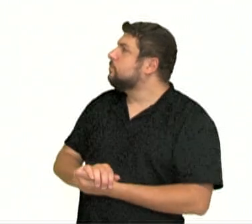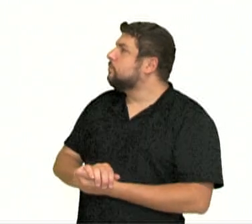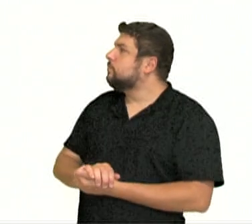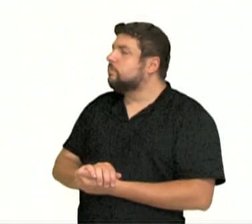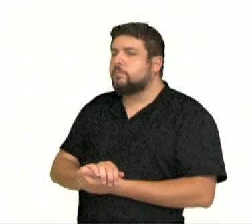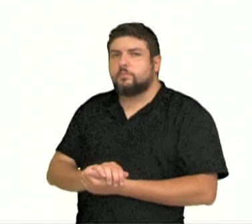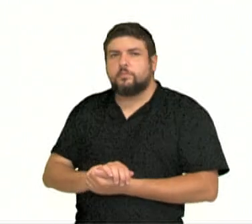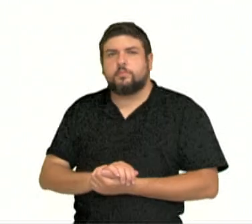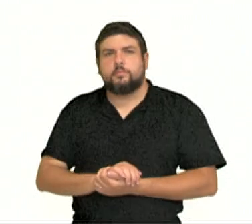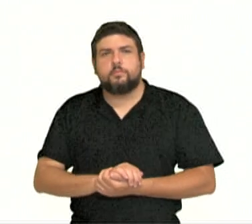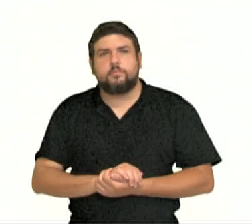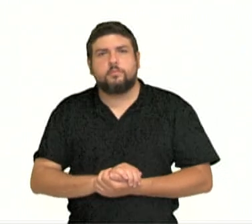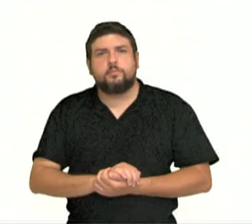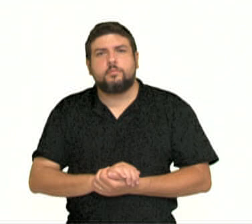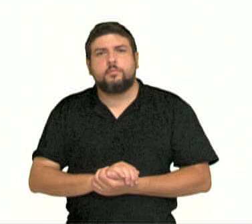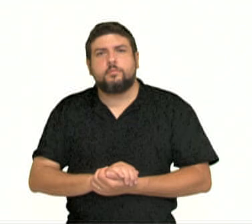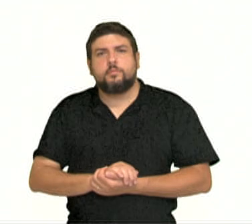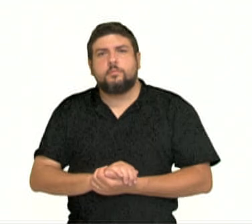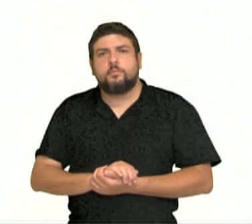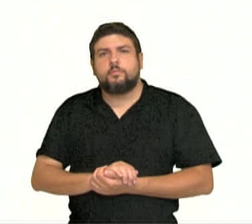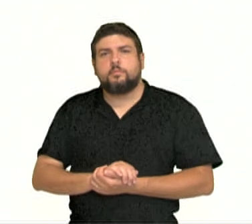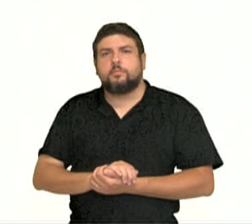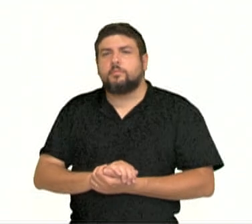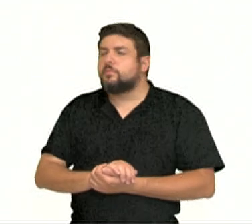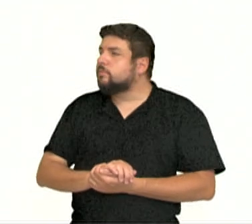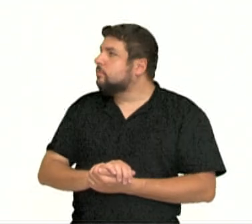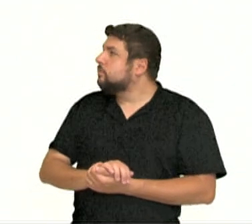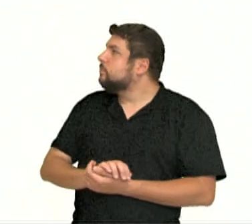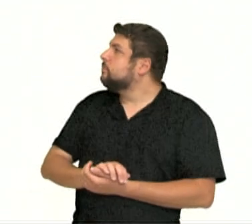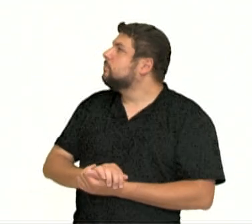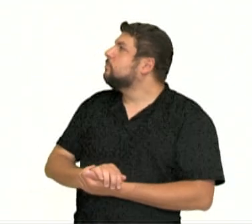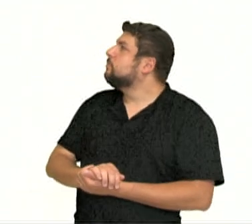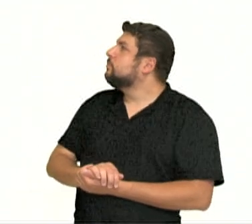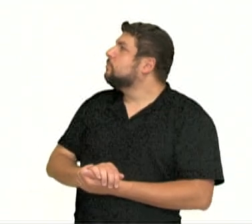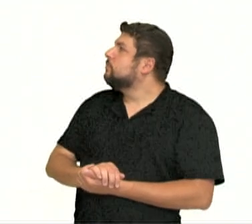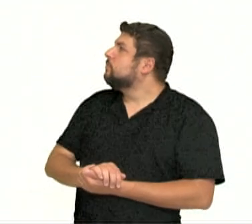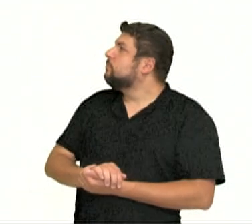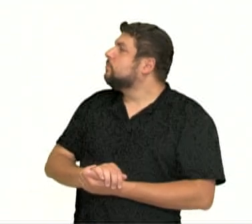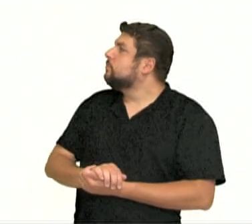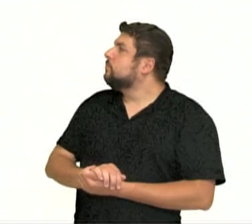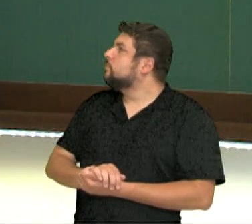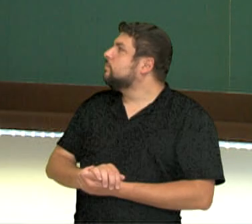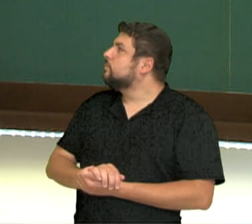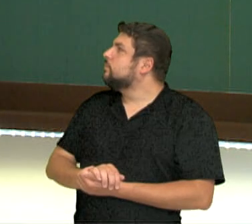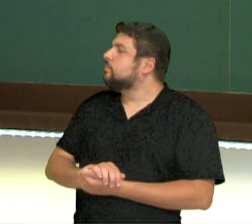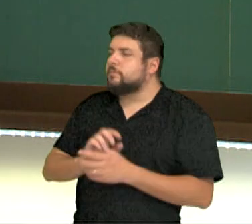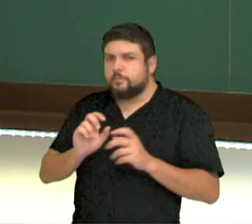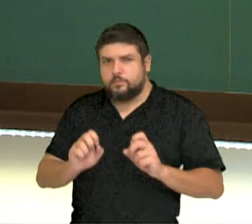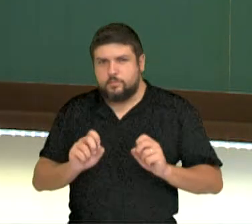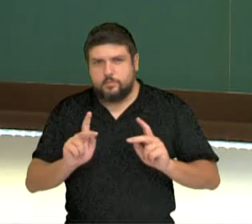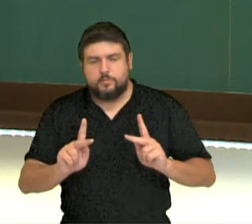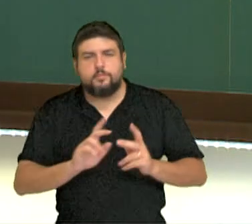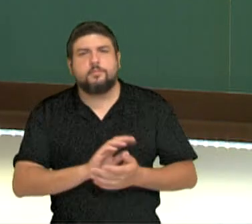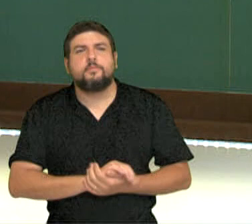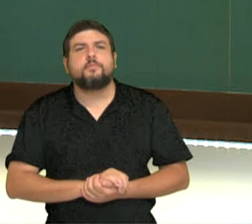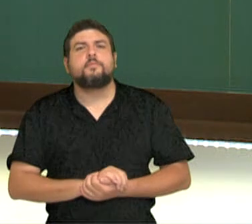rubia, ele é mais alto e Juan é mais delgado, certo?